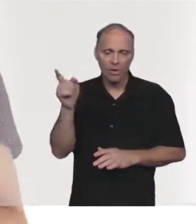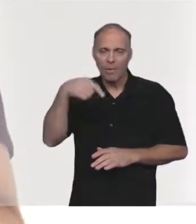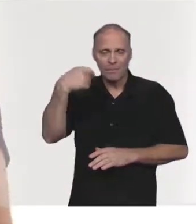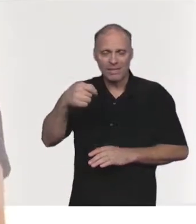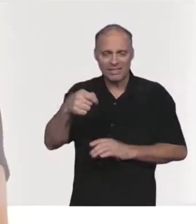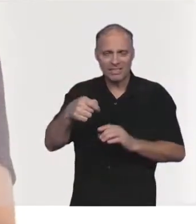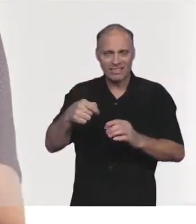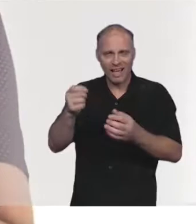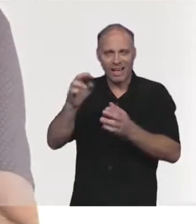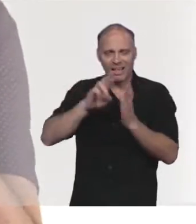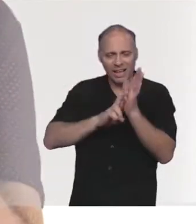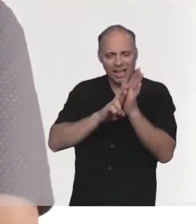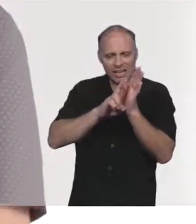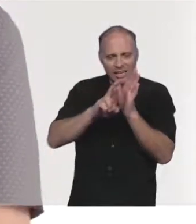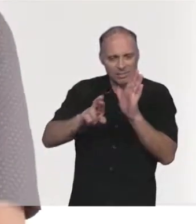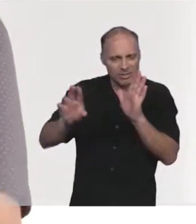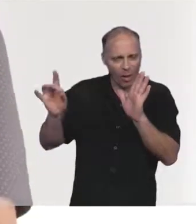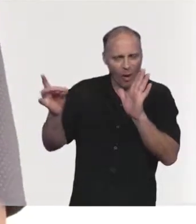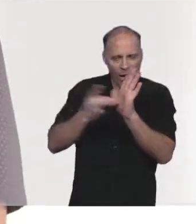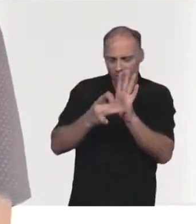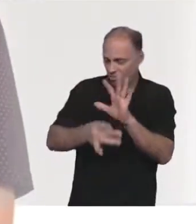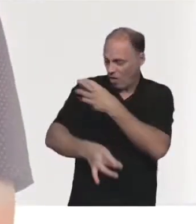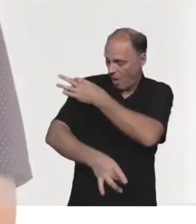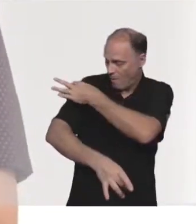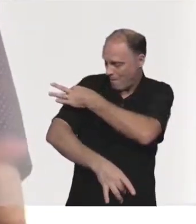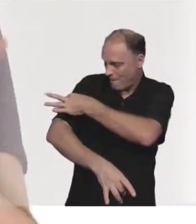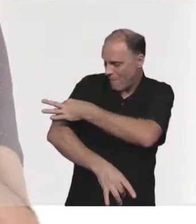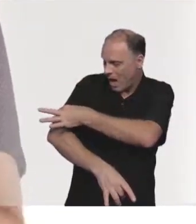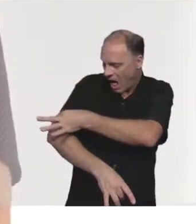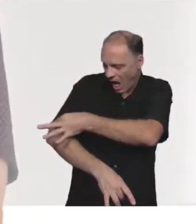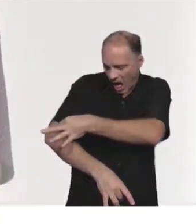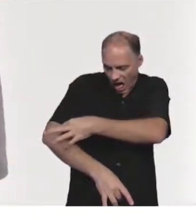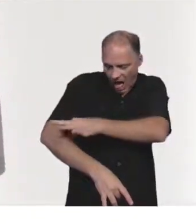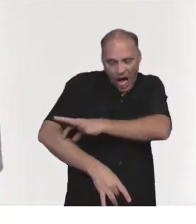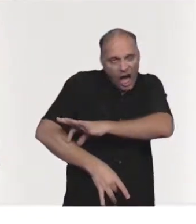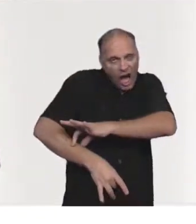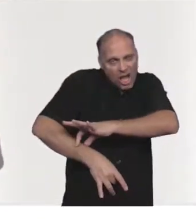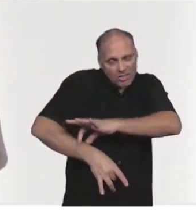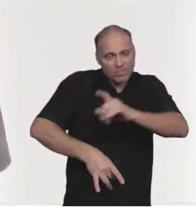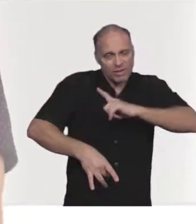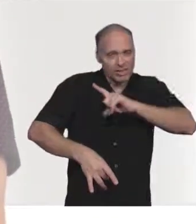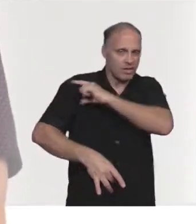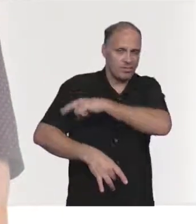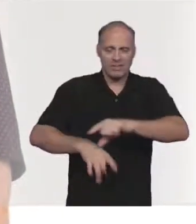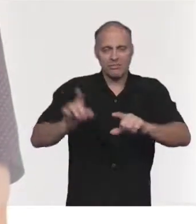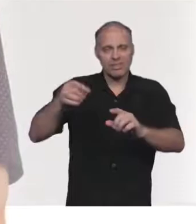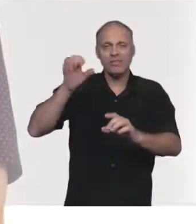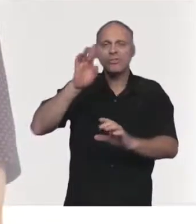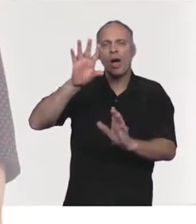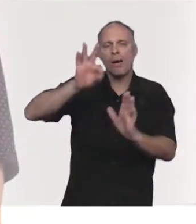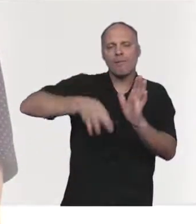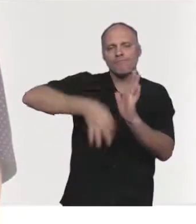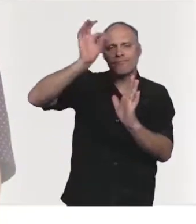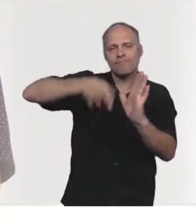Tu não precisa da representação do braço para ter um braço, né?